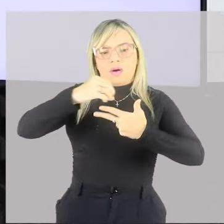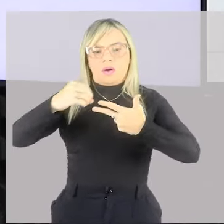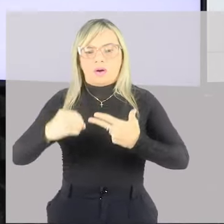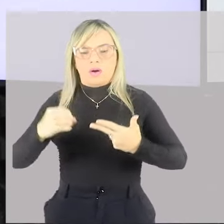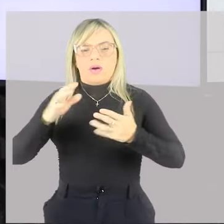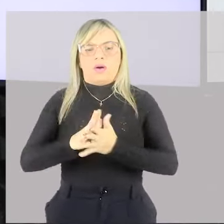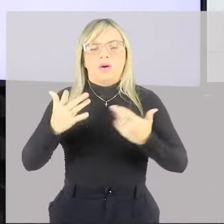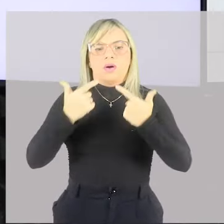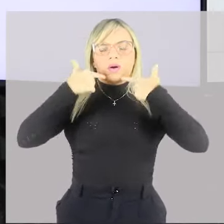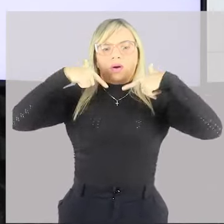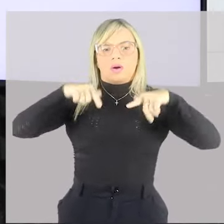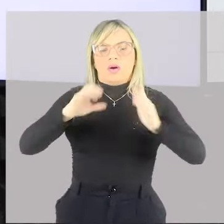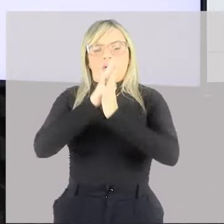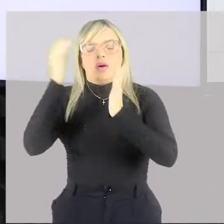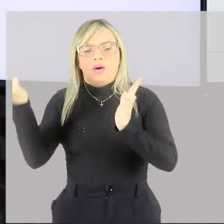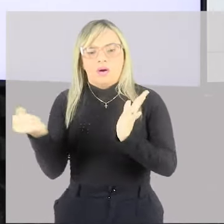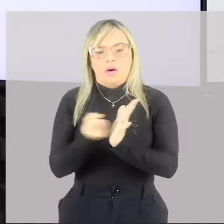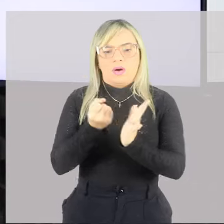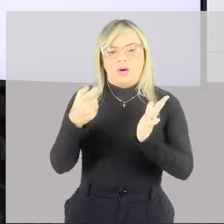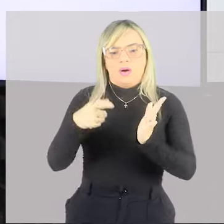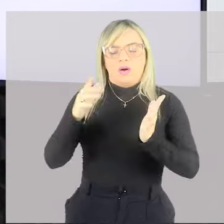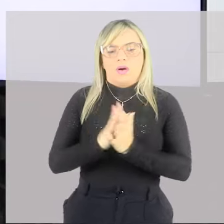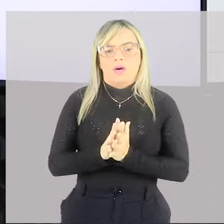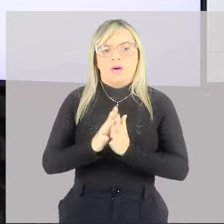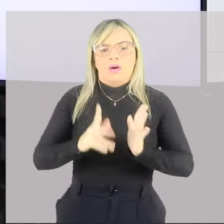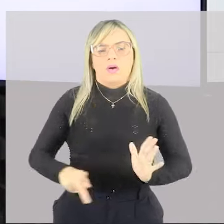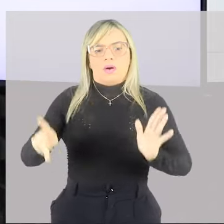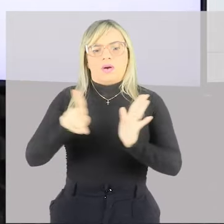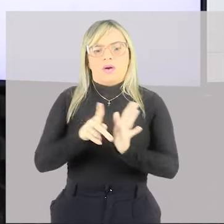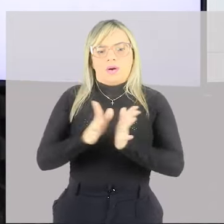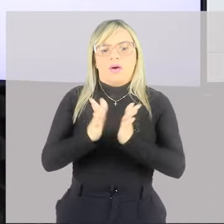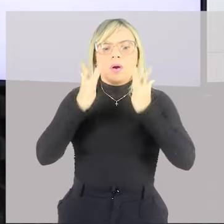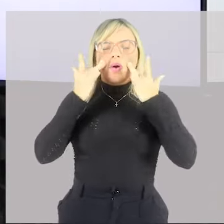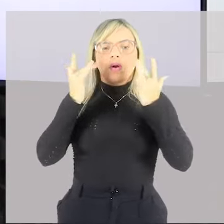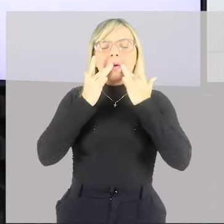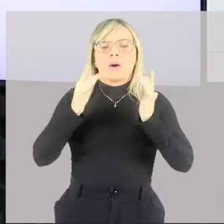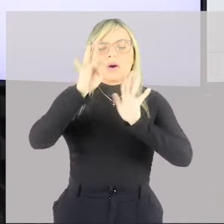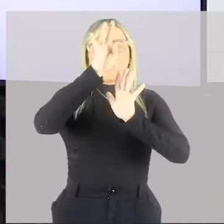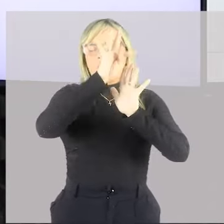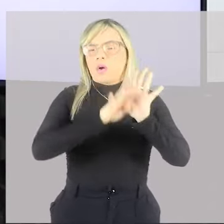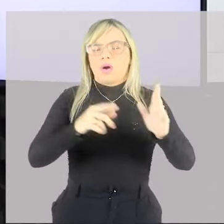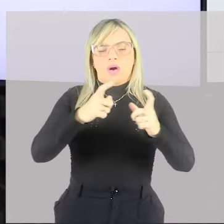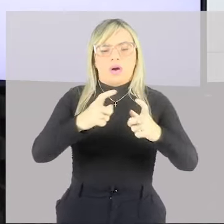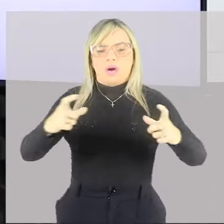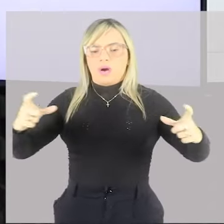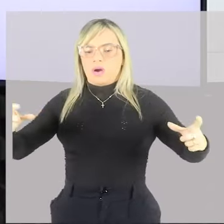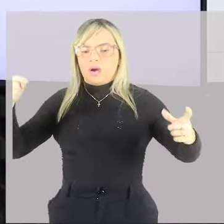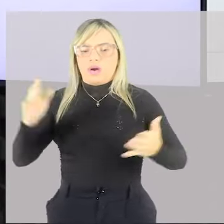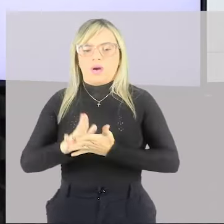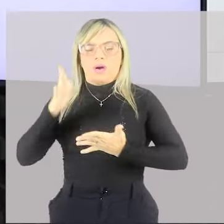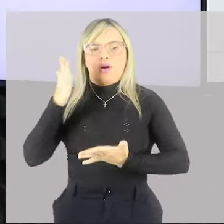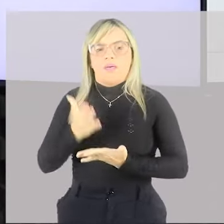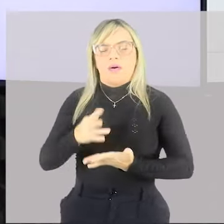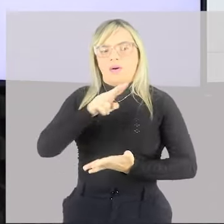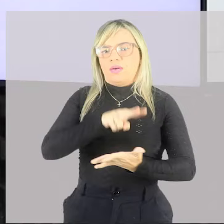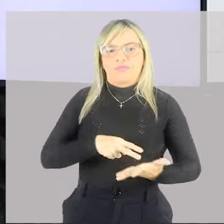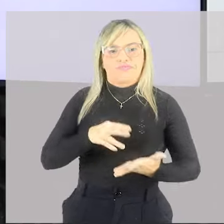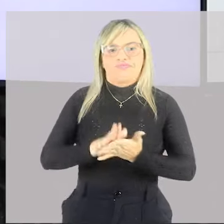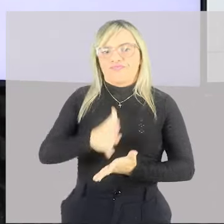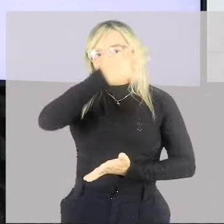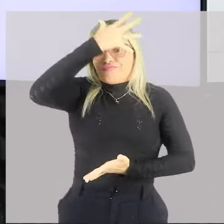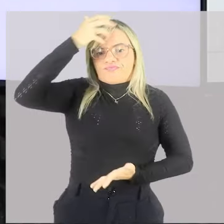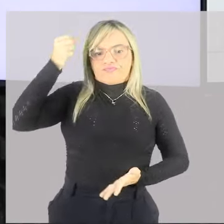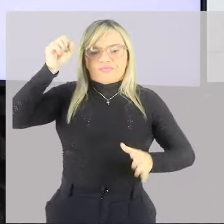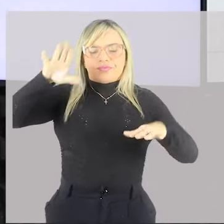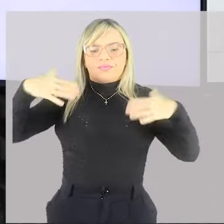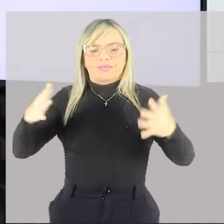de linguagens e códigos em particular de arte o texto é enorme quando você começa a ler parece metade do que você leu já foi